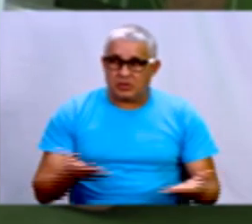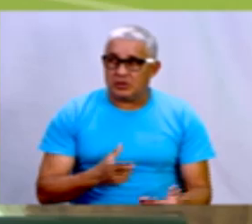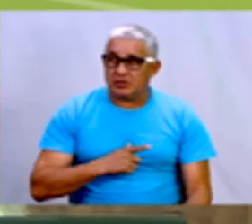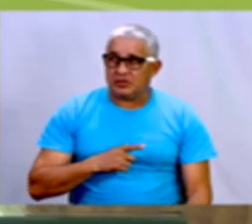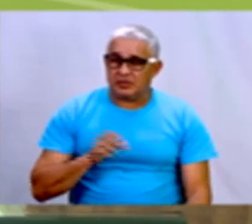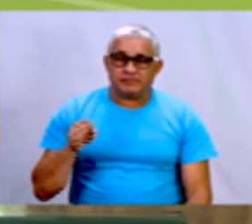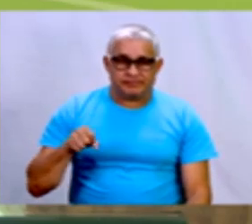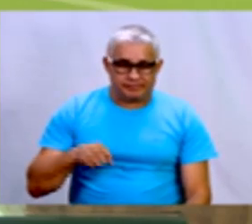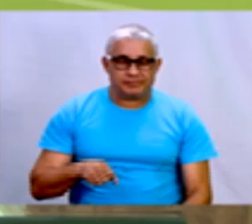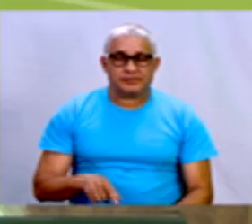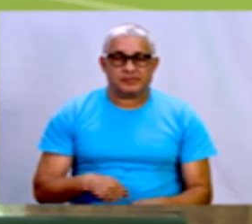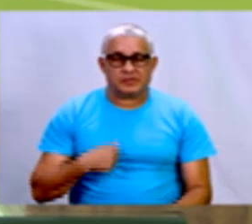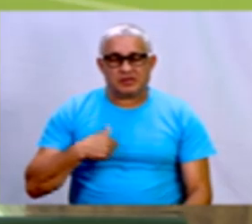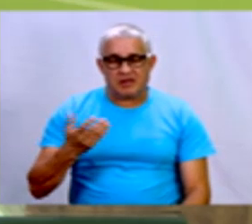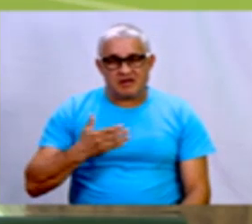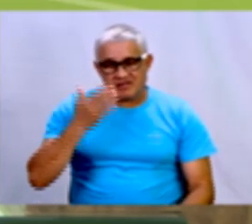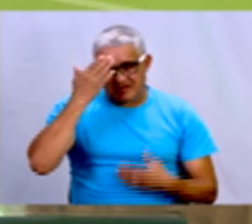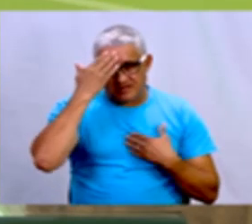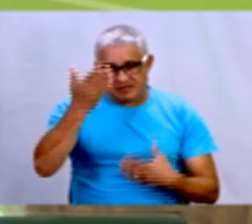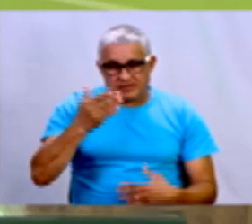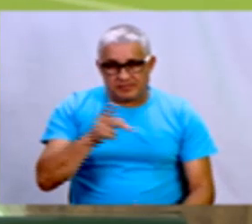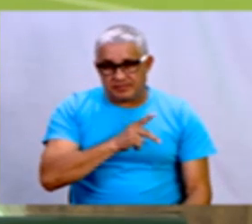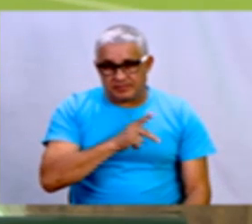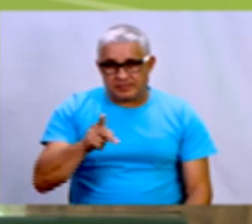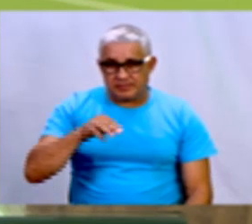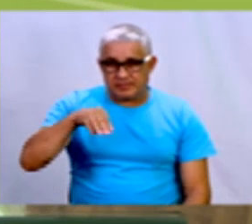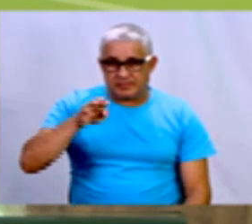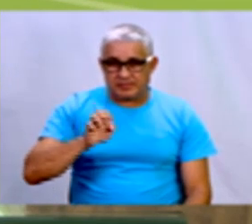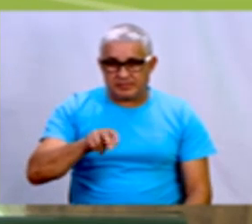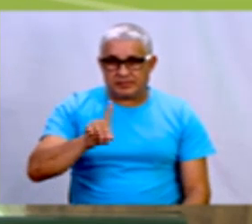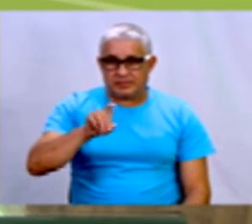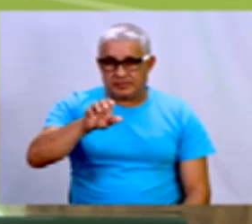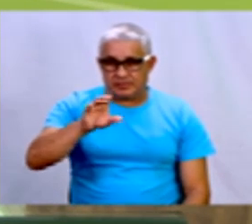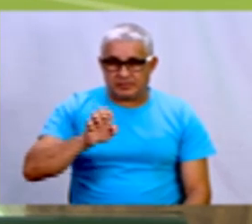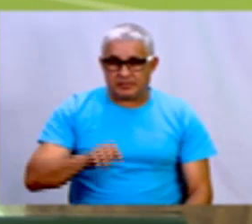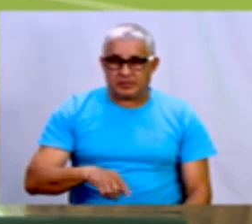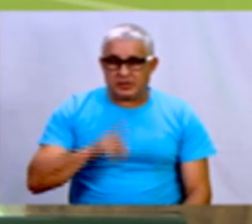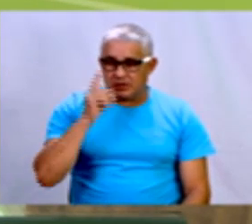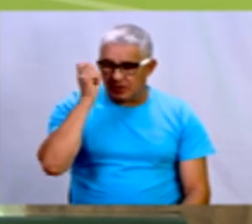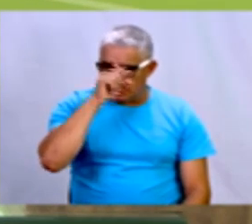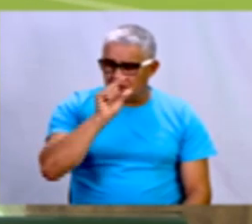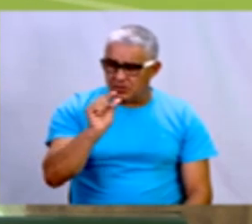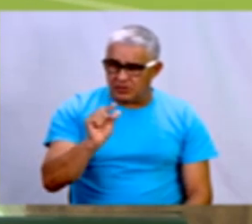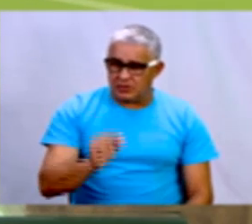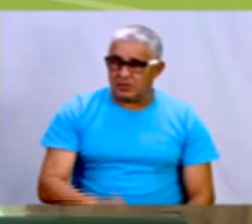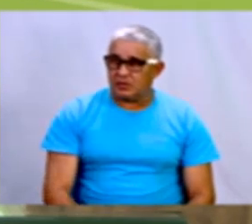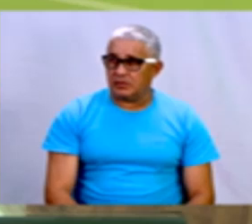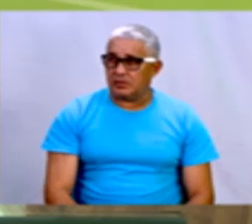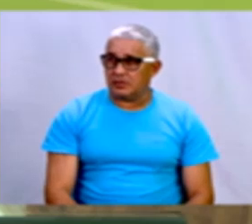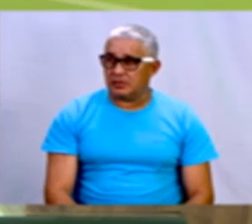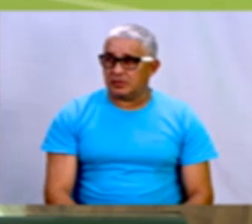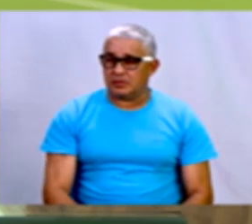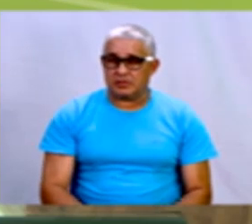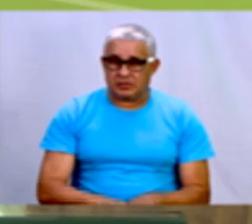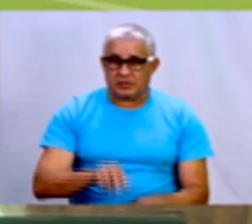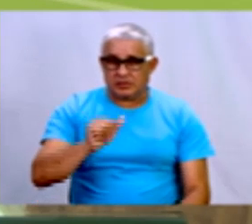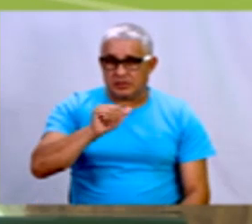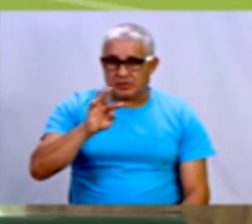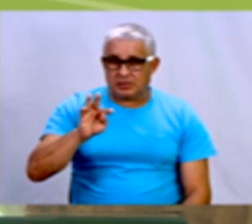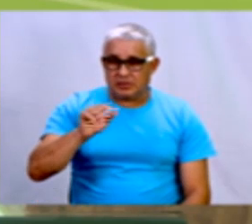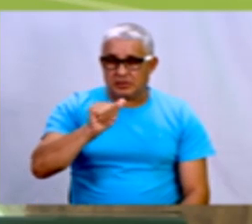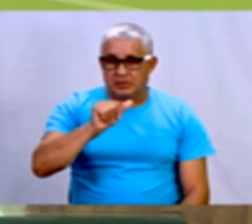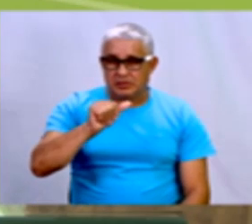Tivemos, quero agradecer aqui presidente Médici, que sentiu um pouquinho de dificuldade hoje. Alta